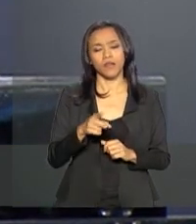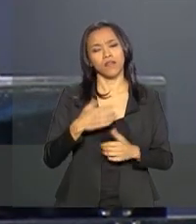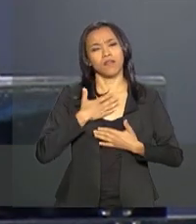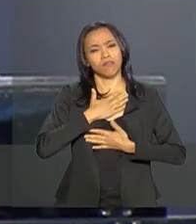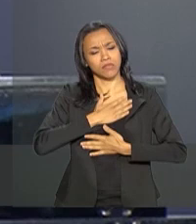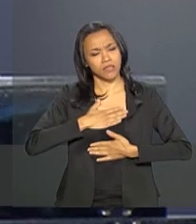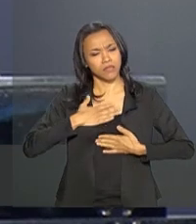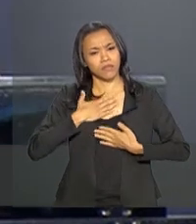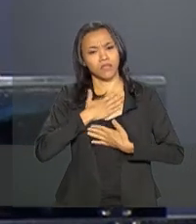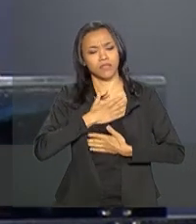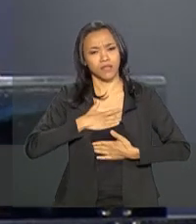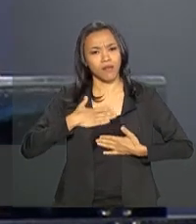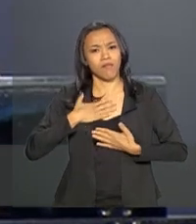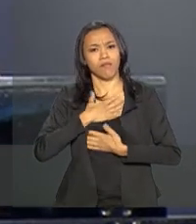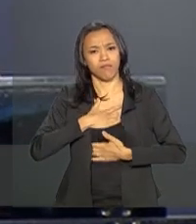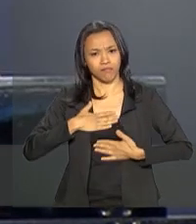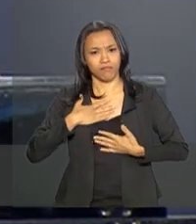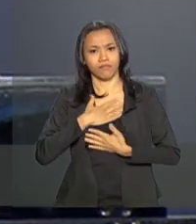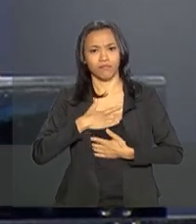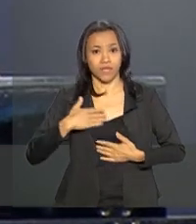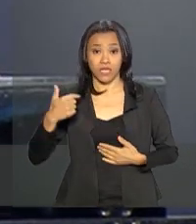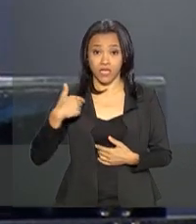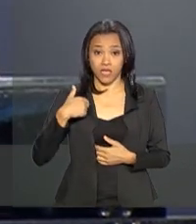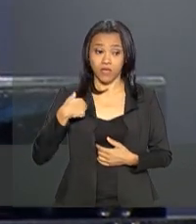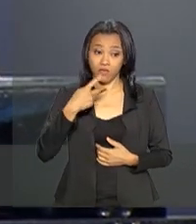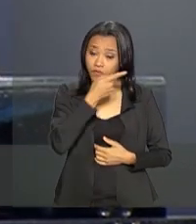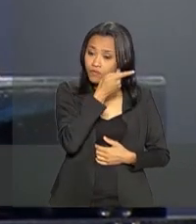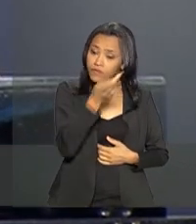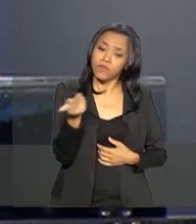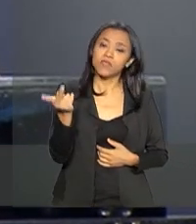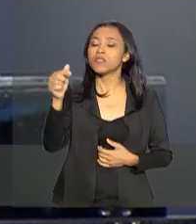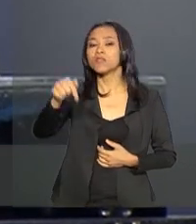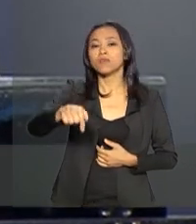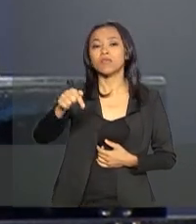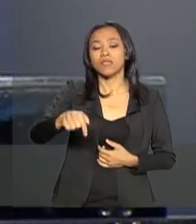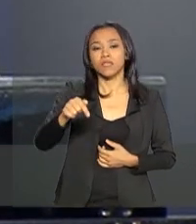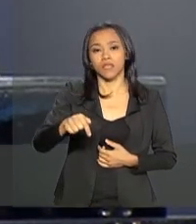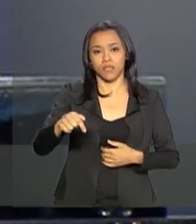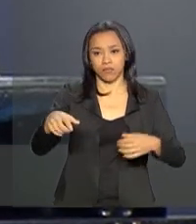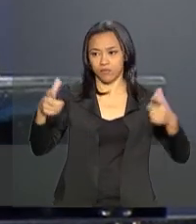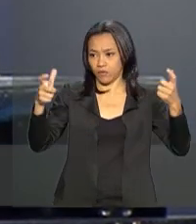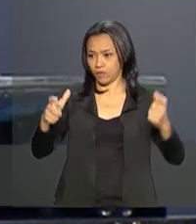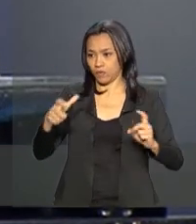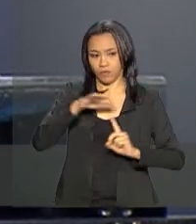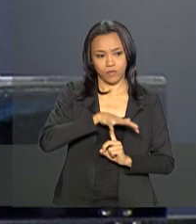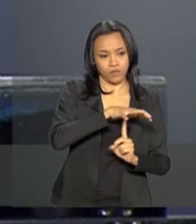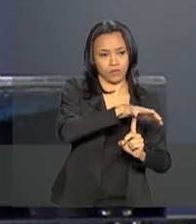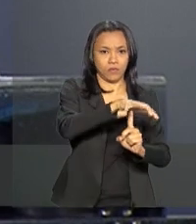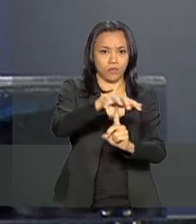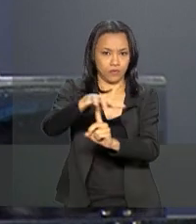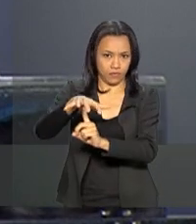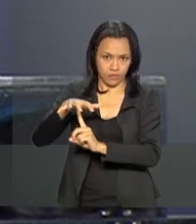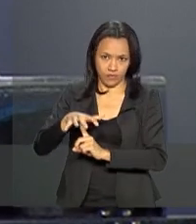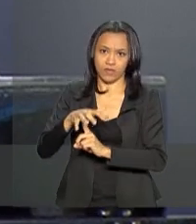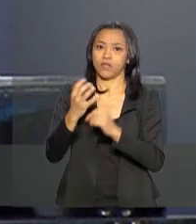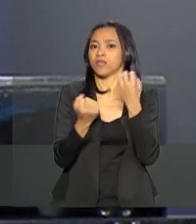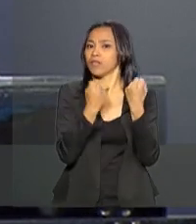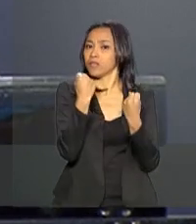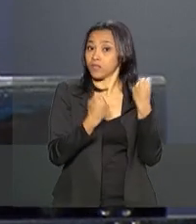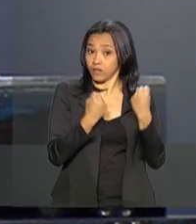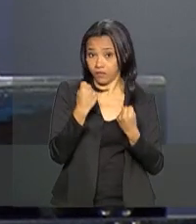fora parte, a grande satisfação com que eu visito o Salão internacional do automóvel,